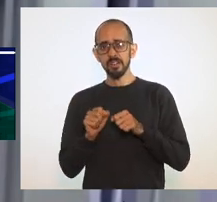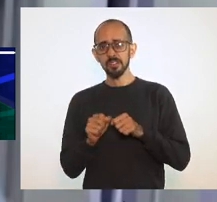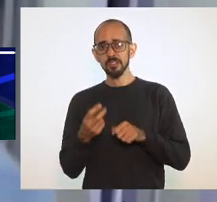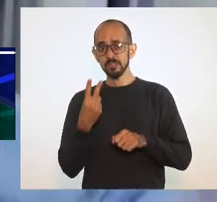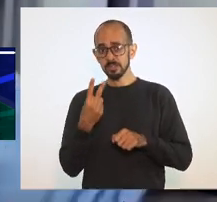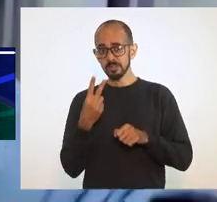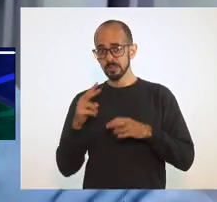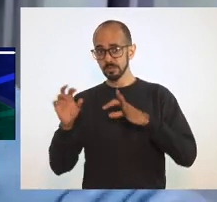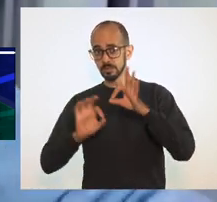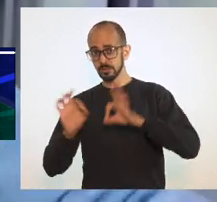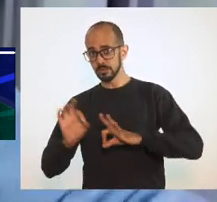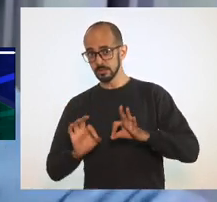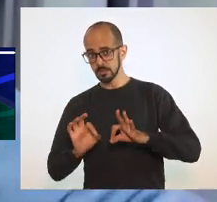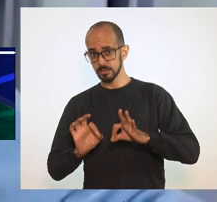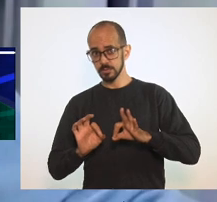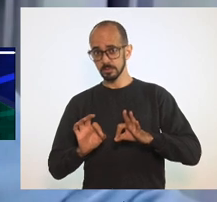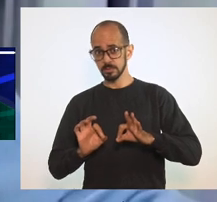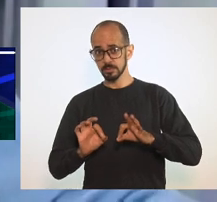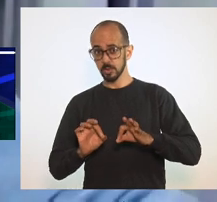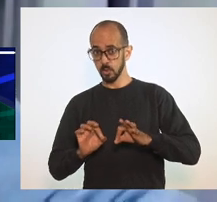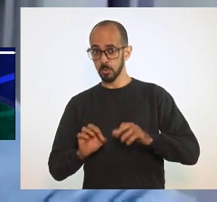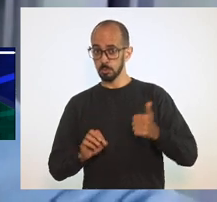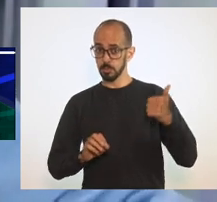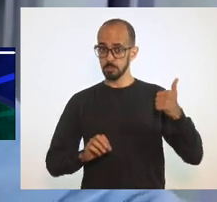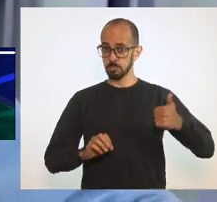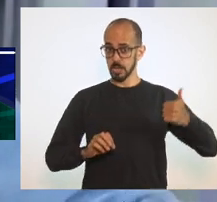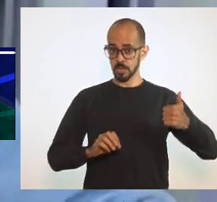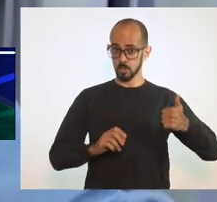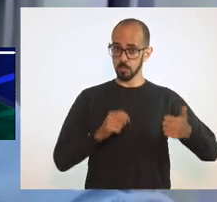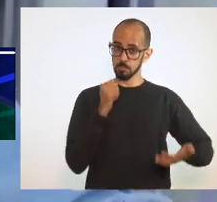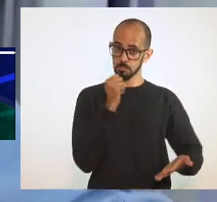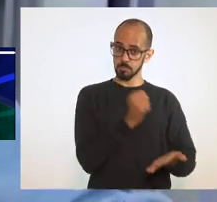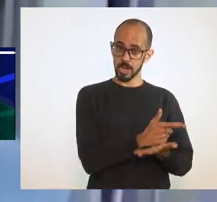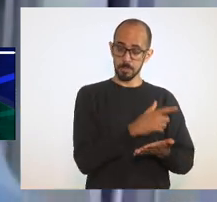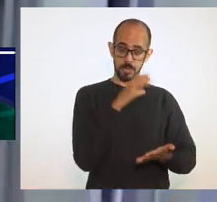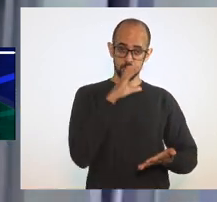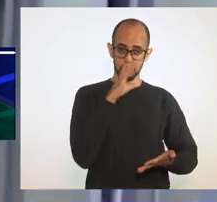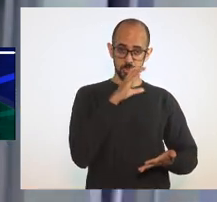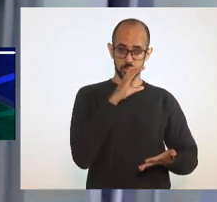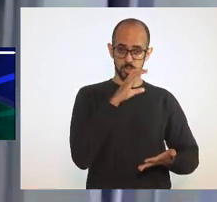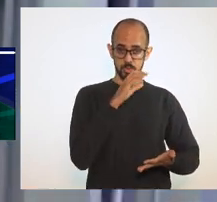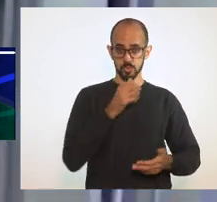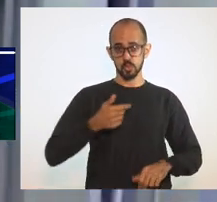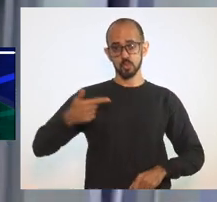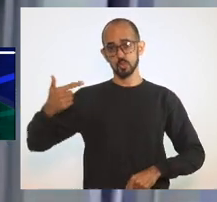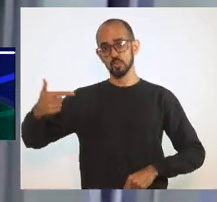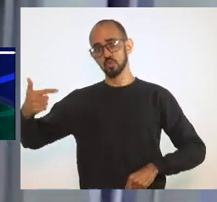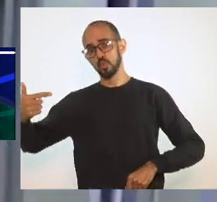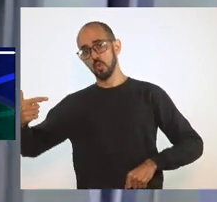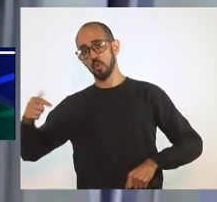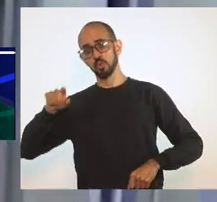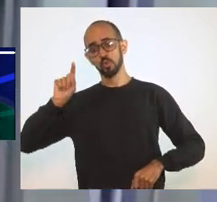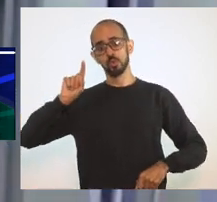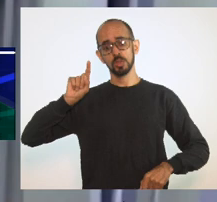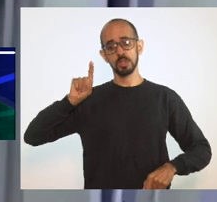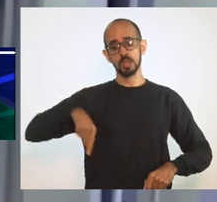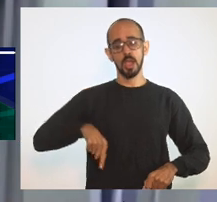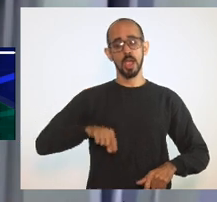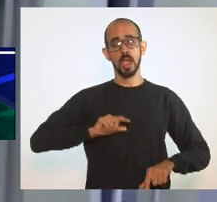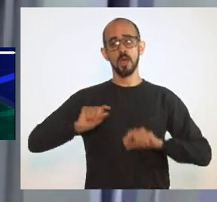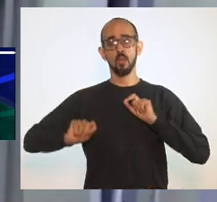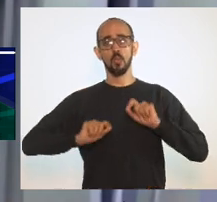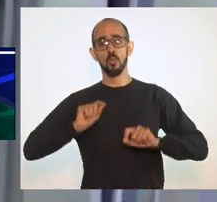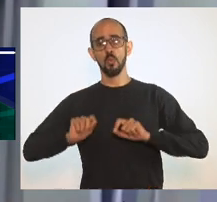plano. Por um lado, o pagamento do auxílio emergencial e, por outro lado, a